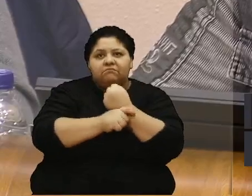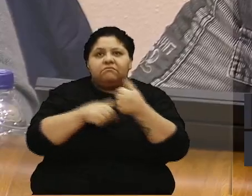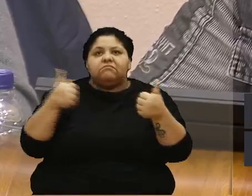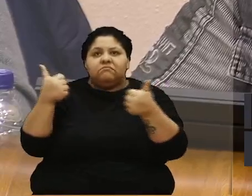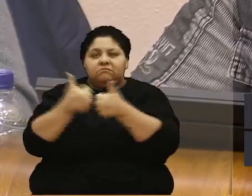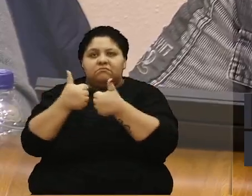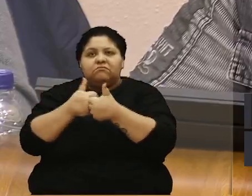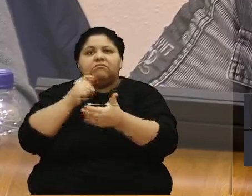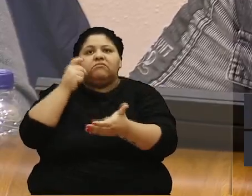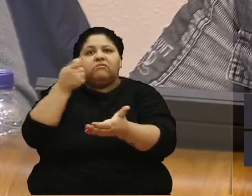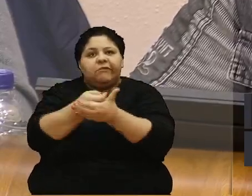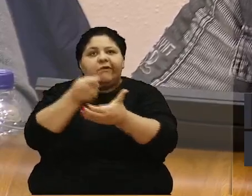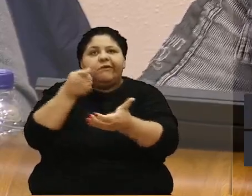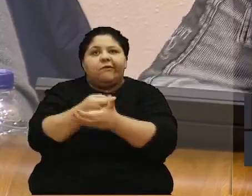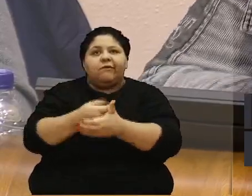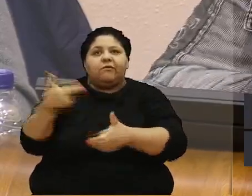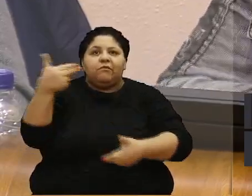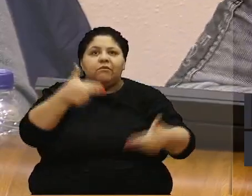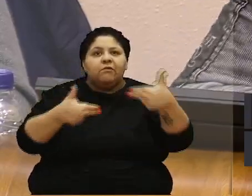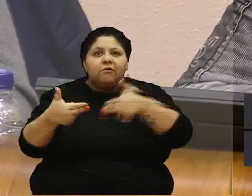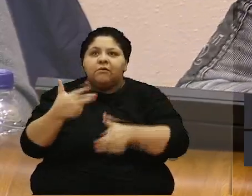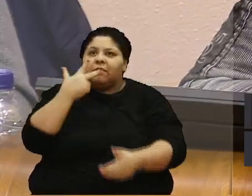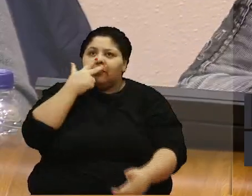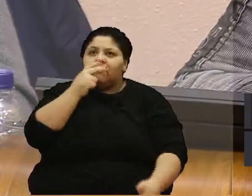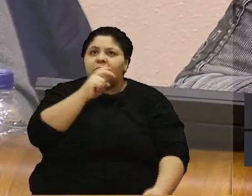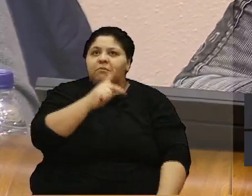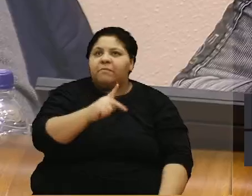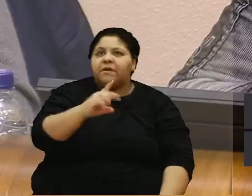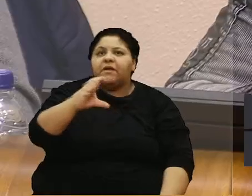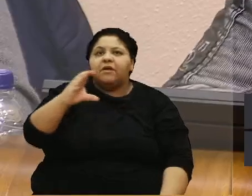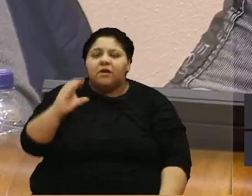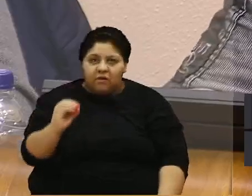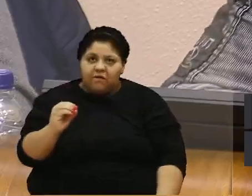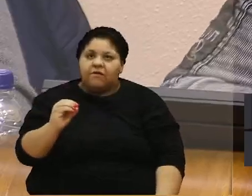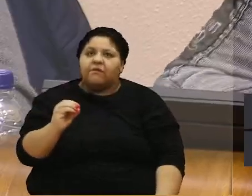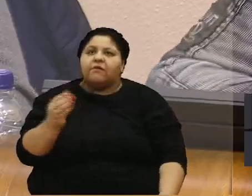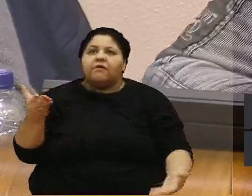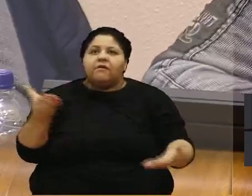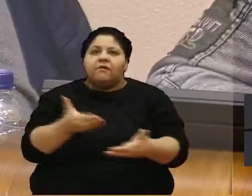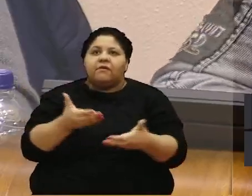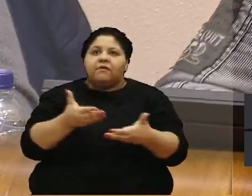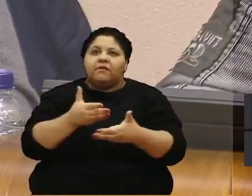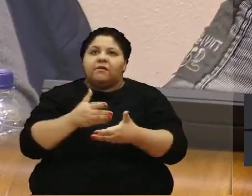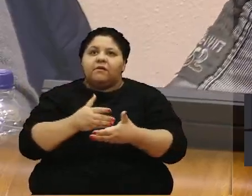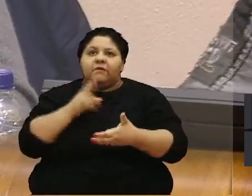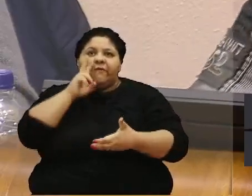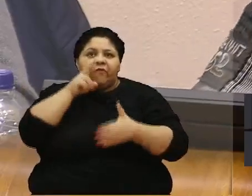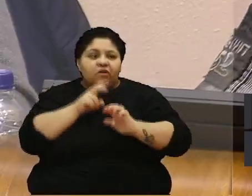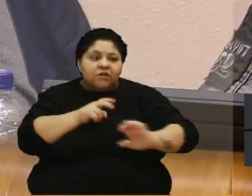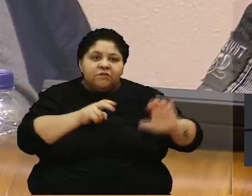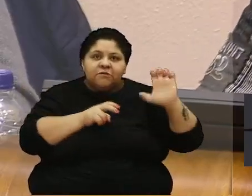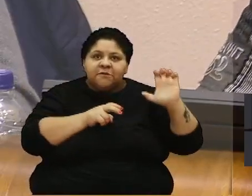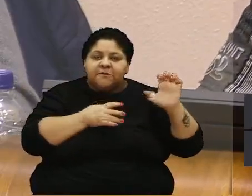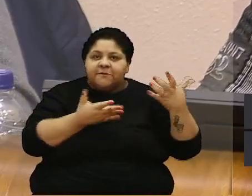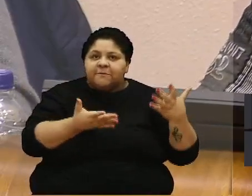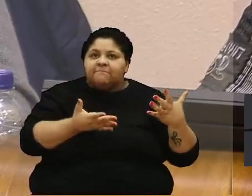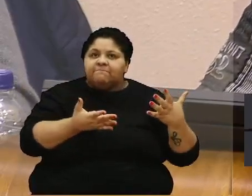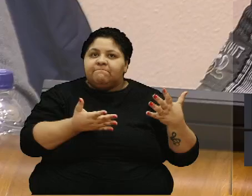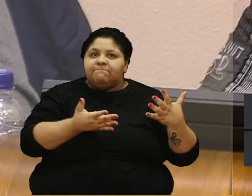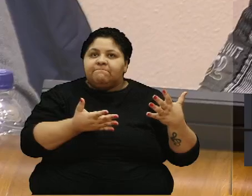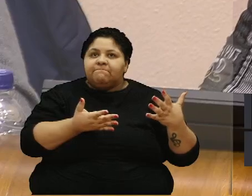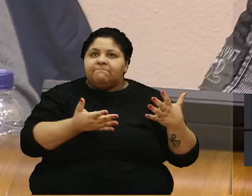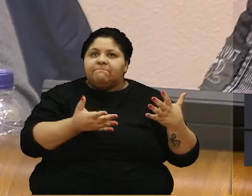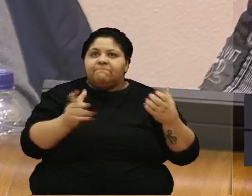conosco na luta pelo armamento civil, como é o PCO, que, inclusive, diga-se de passagem, está lá na extrema esquerda, né? Então, assim,